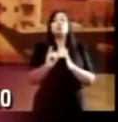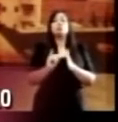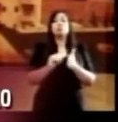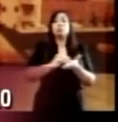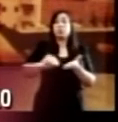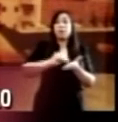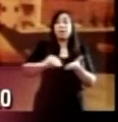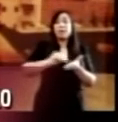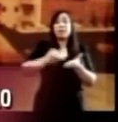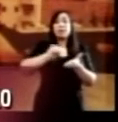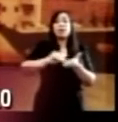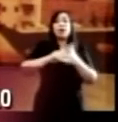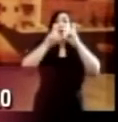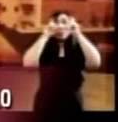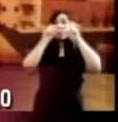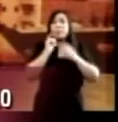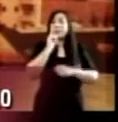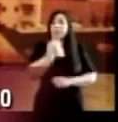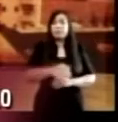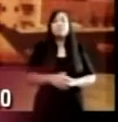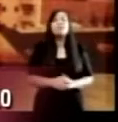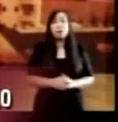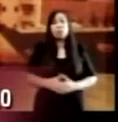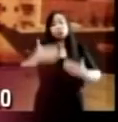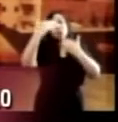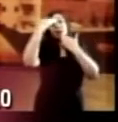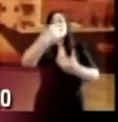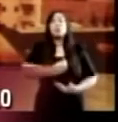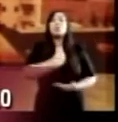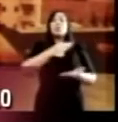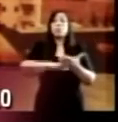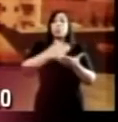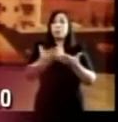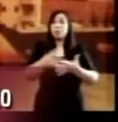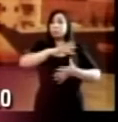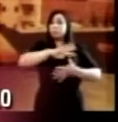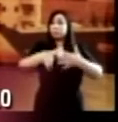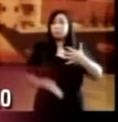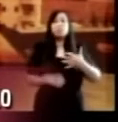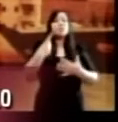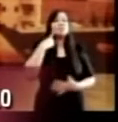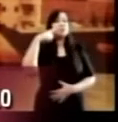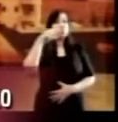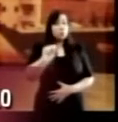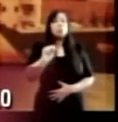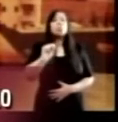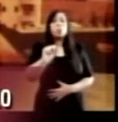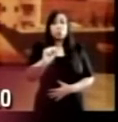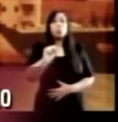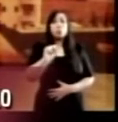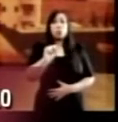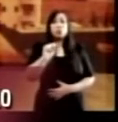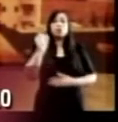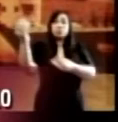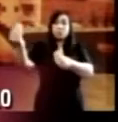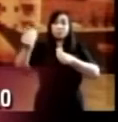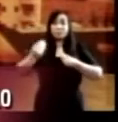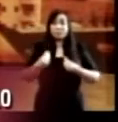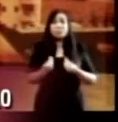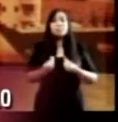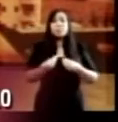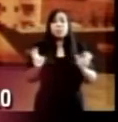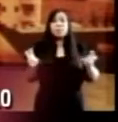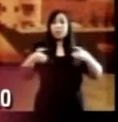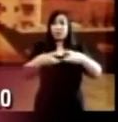Saúde, eu gostaria de registrar e agradecer a presença da intérprete de Libras, Simone Nascimento, que foi gentilmente